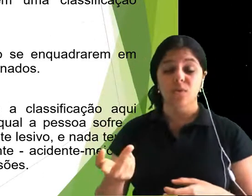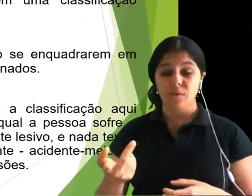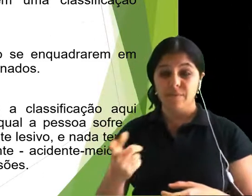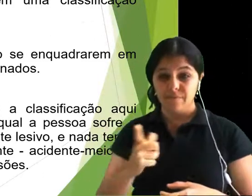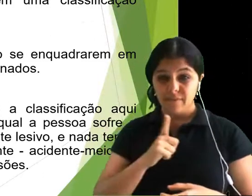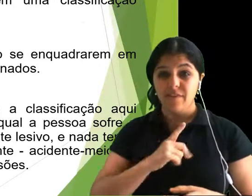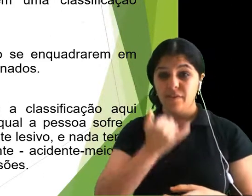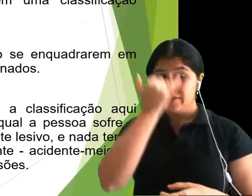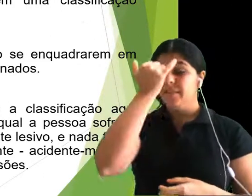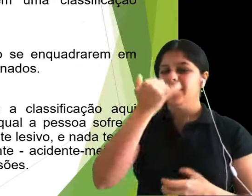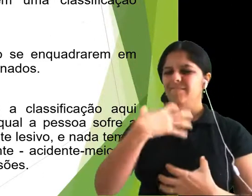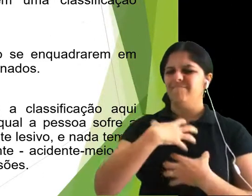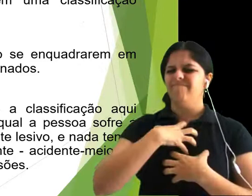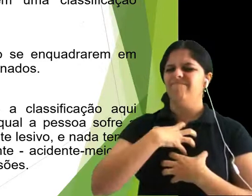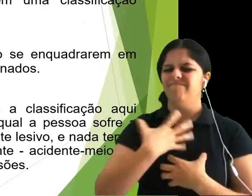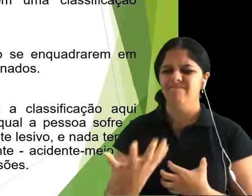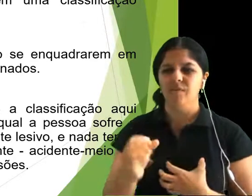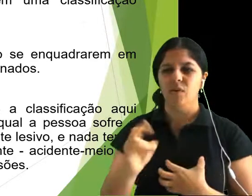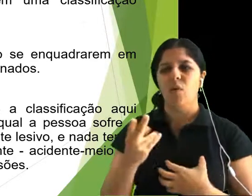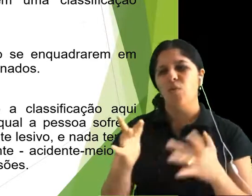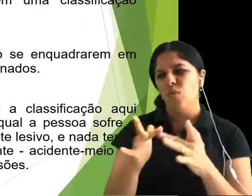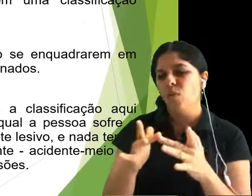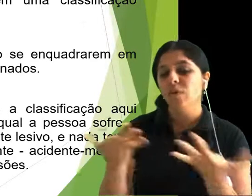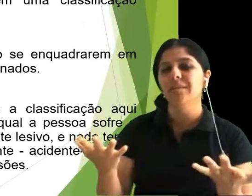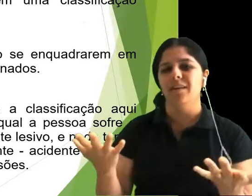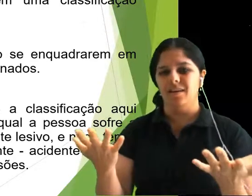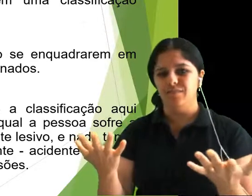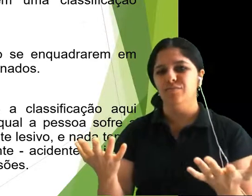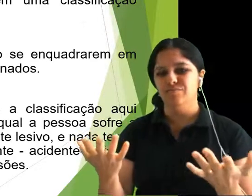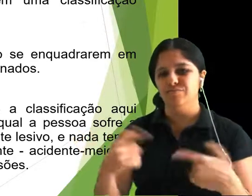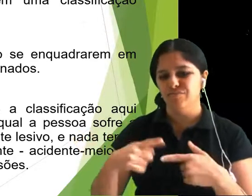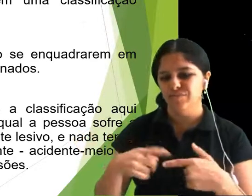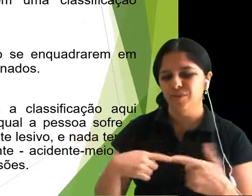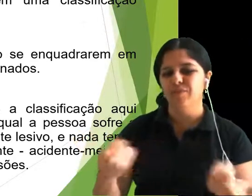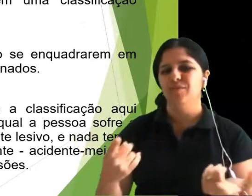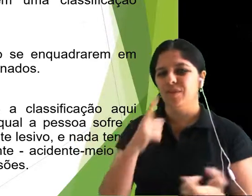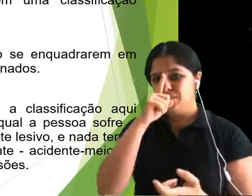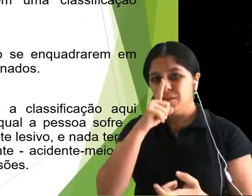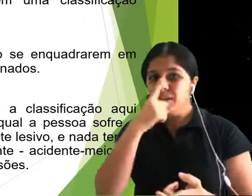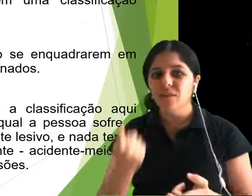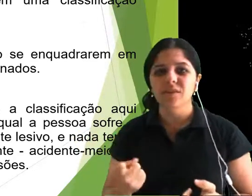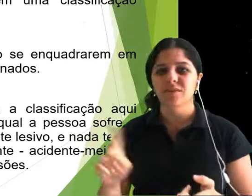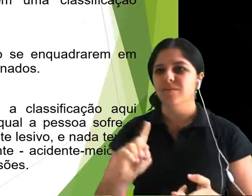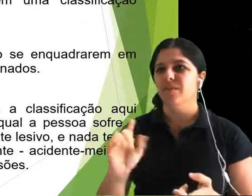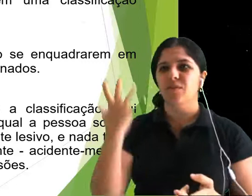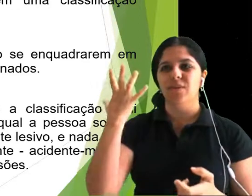sofre a lesão, tá? Ou entra em contato com esse agente lesivo, e não tem a ver com a ocorrência física, por exemplo, do